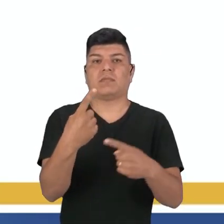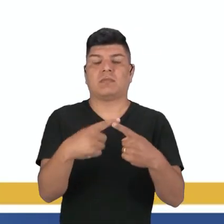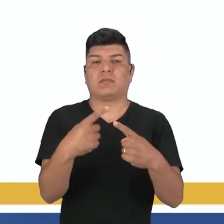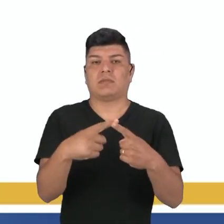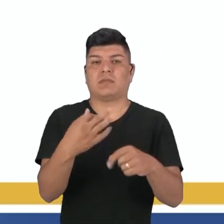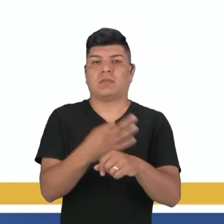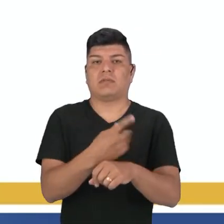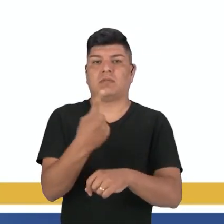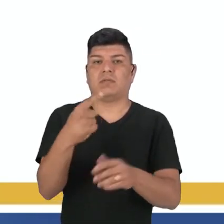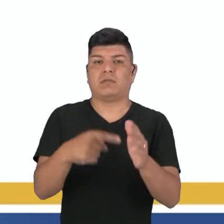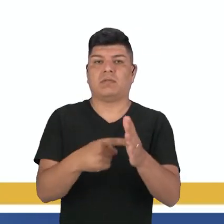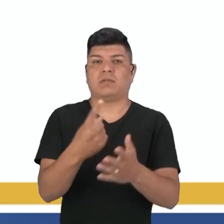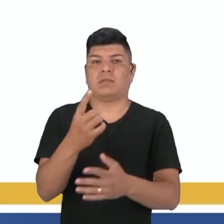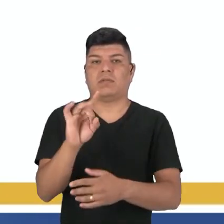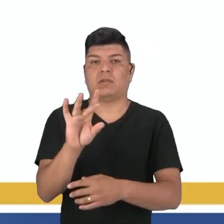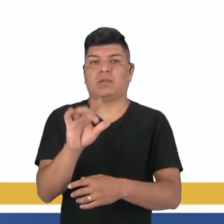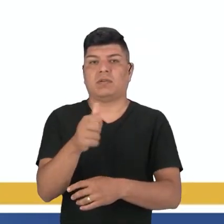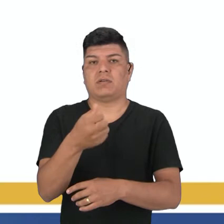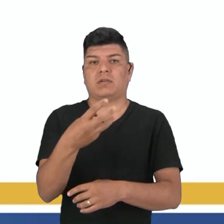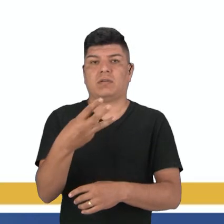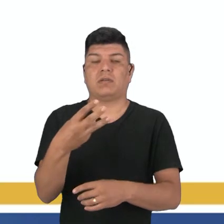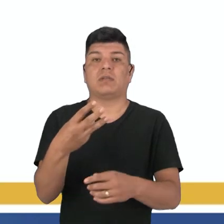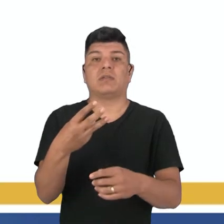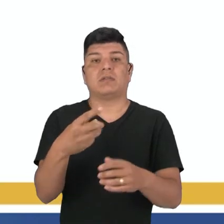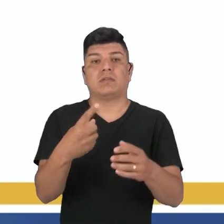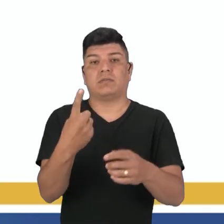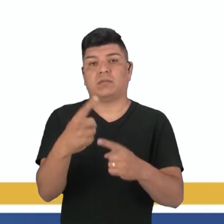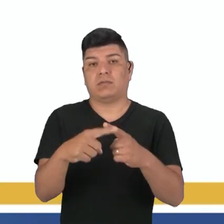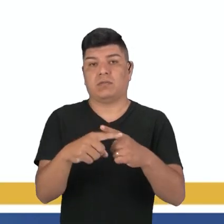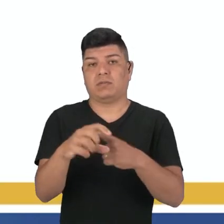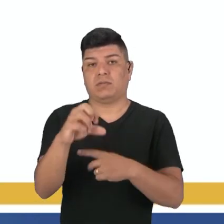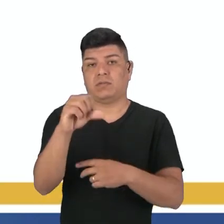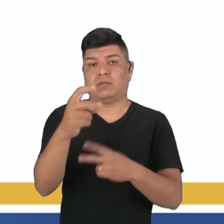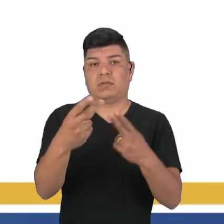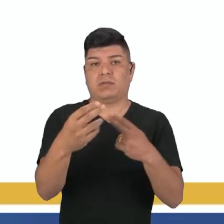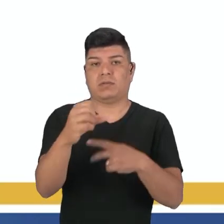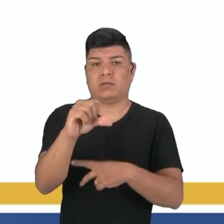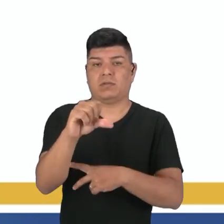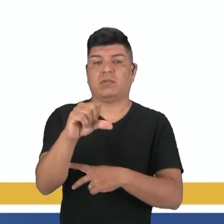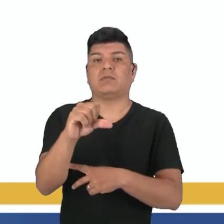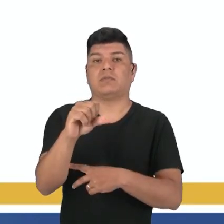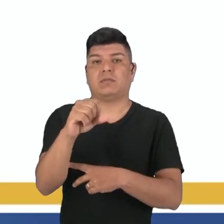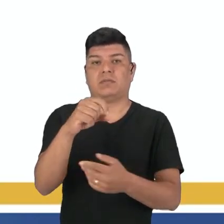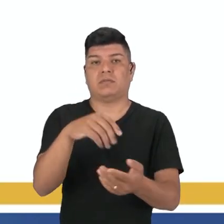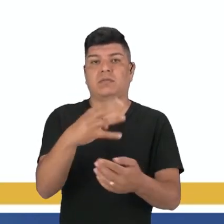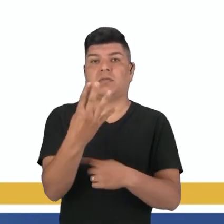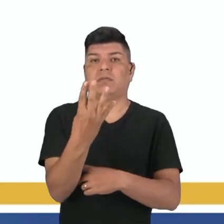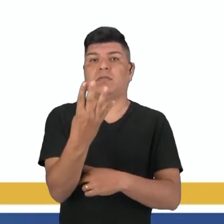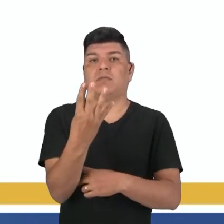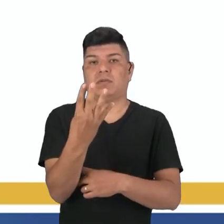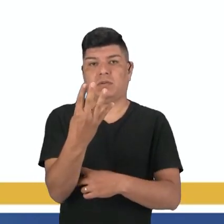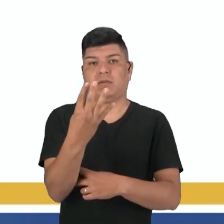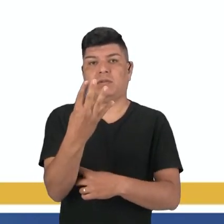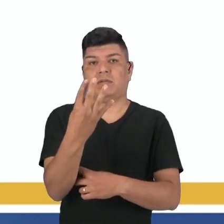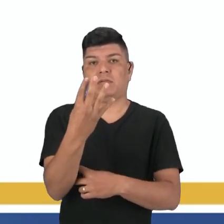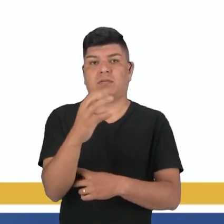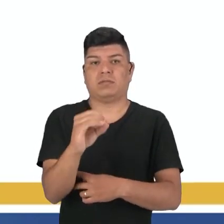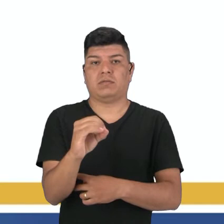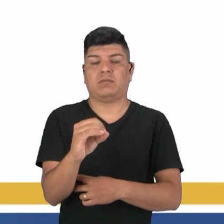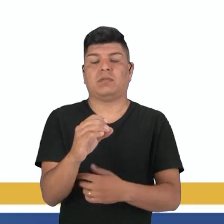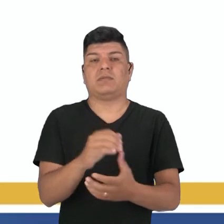cabe apenas uma vez dentro do 13. E aí 1 vezes 9 dá exato, 9, e sobra 4. E aí eu baixo ali o